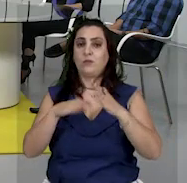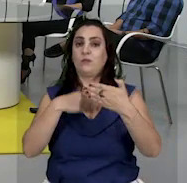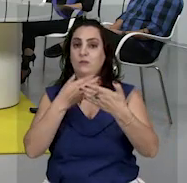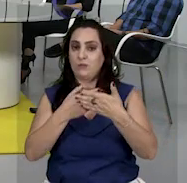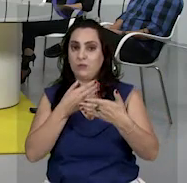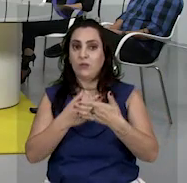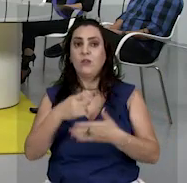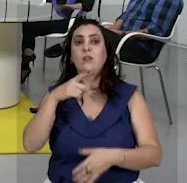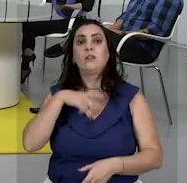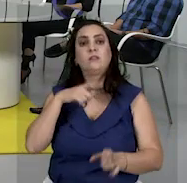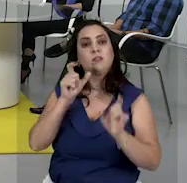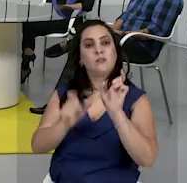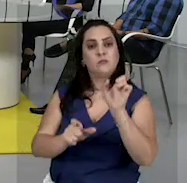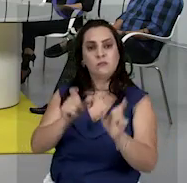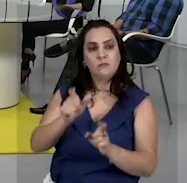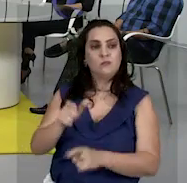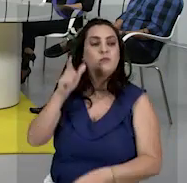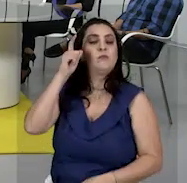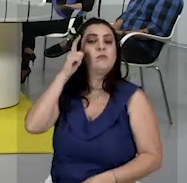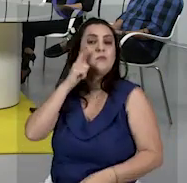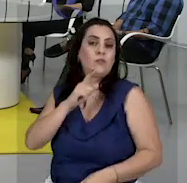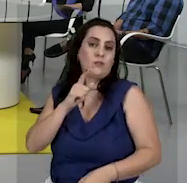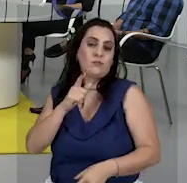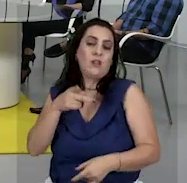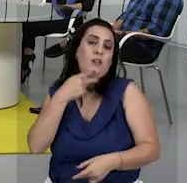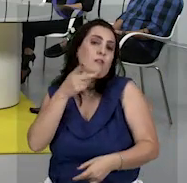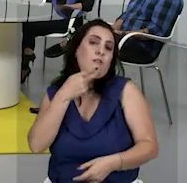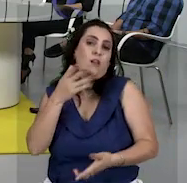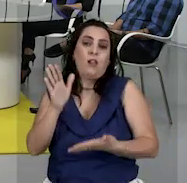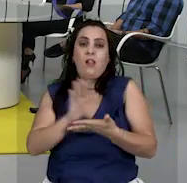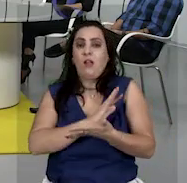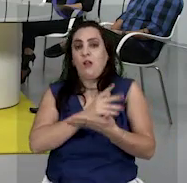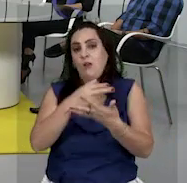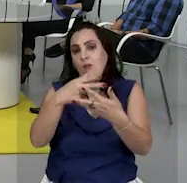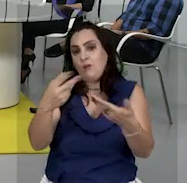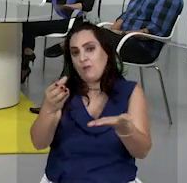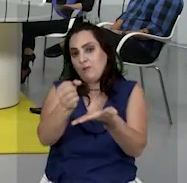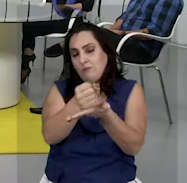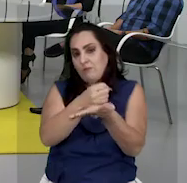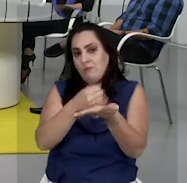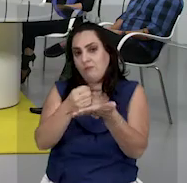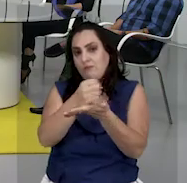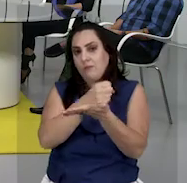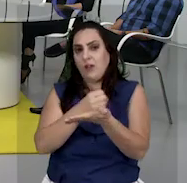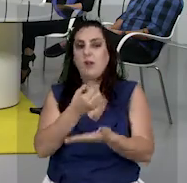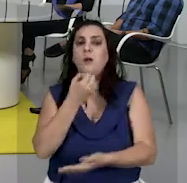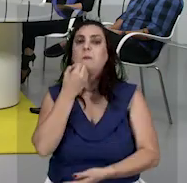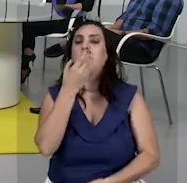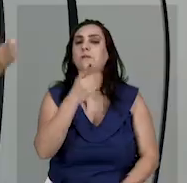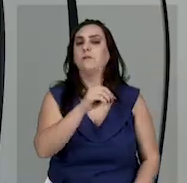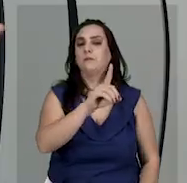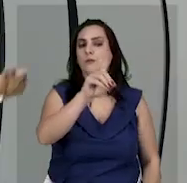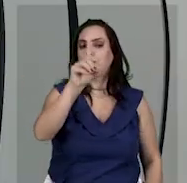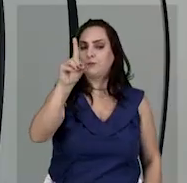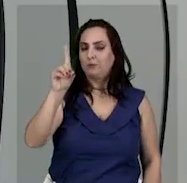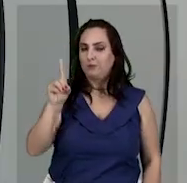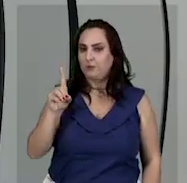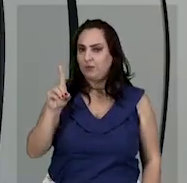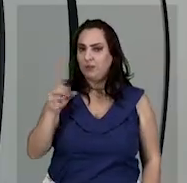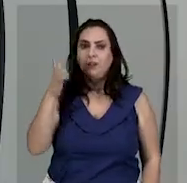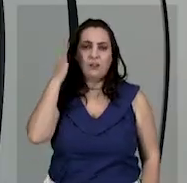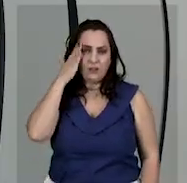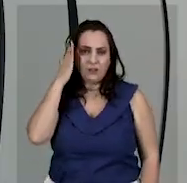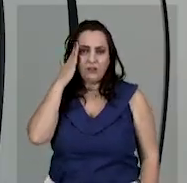conseguissem trocar alguns sinais básicos com esse aluno surdo, um bom dia, entender as